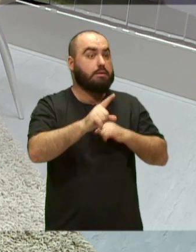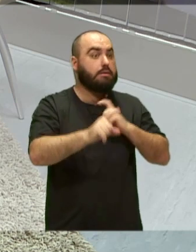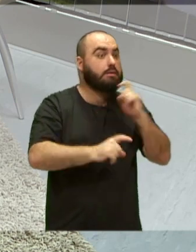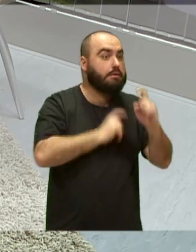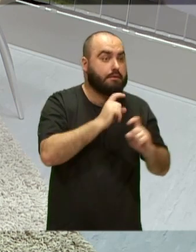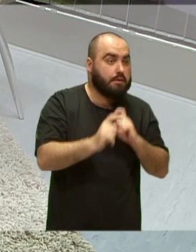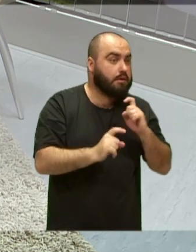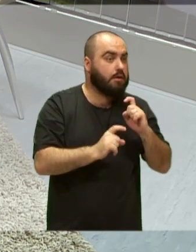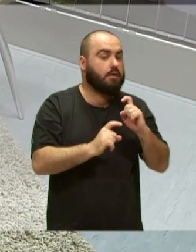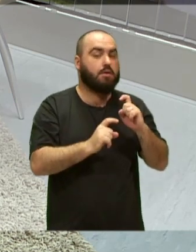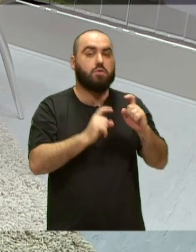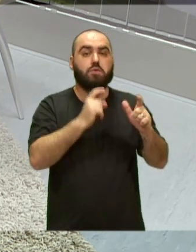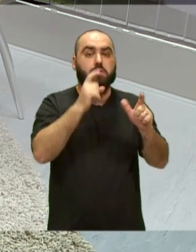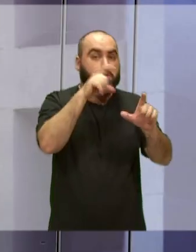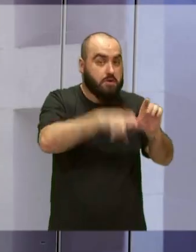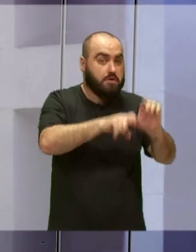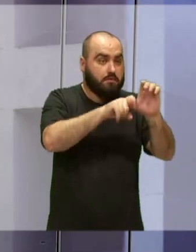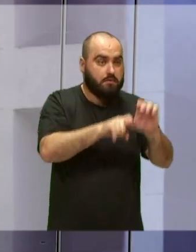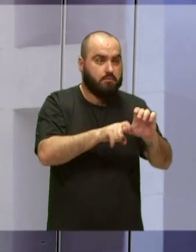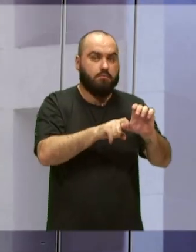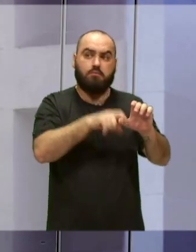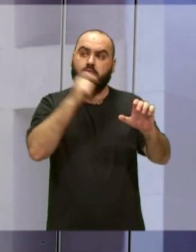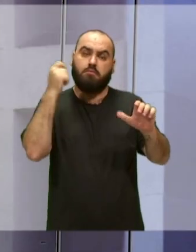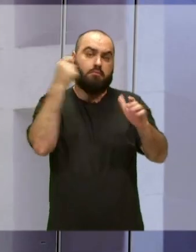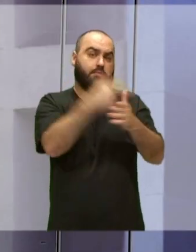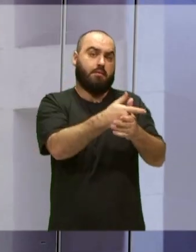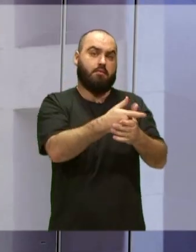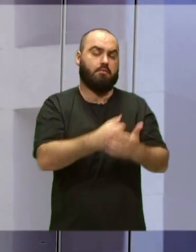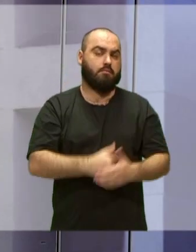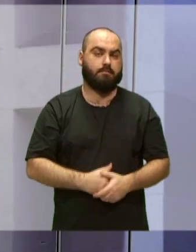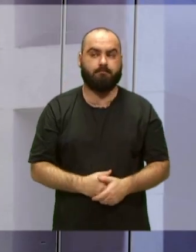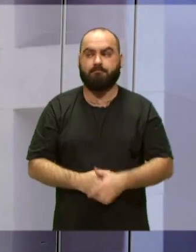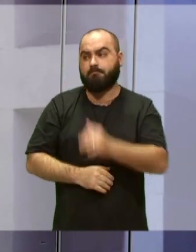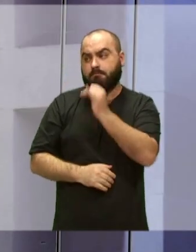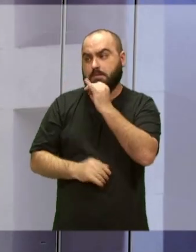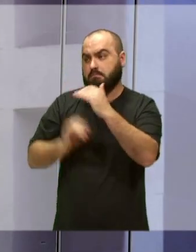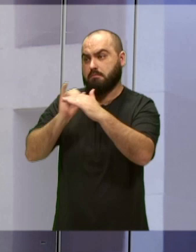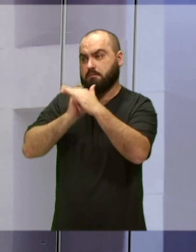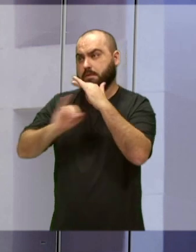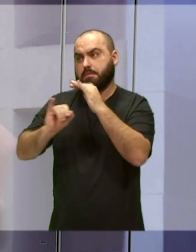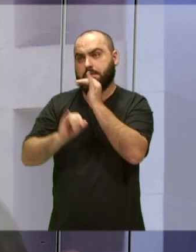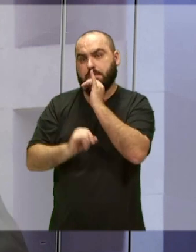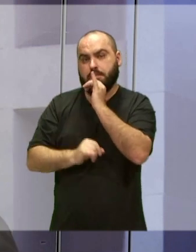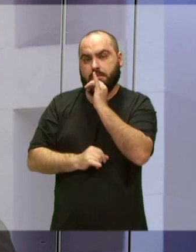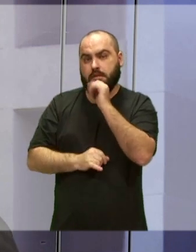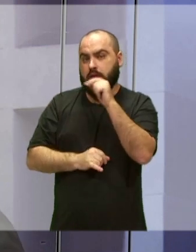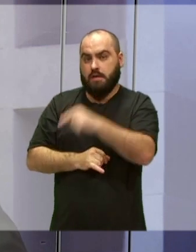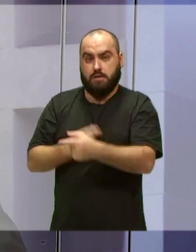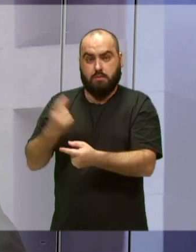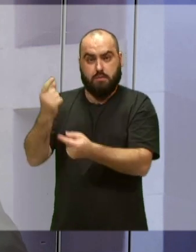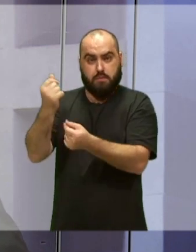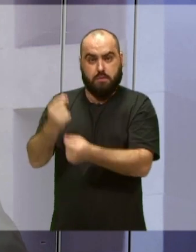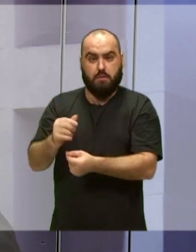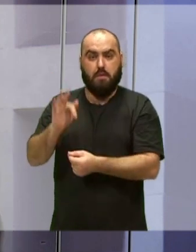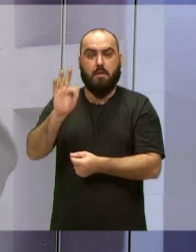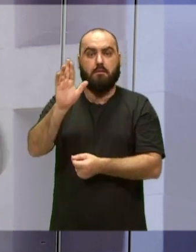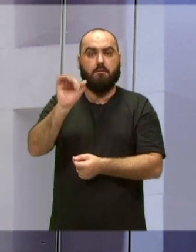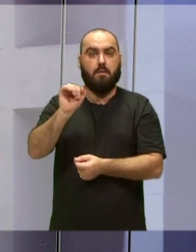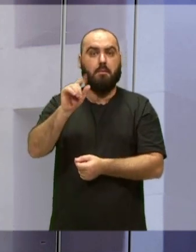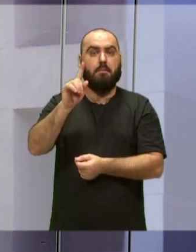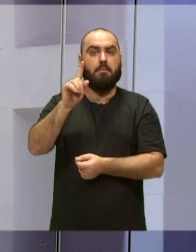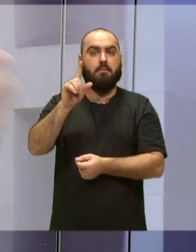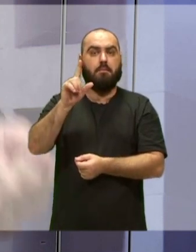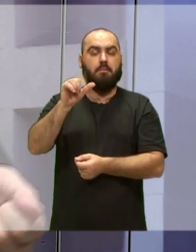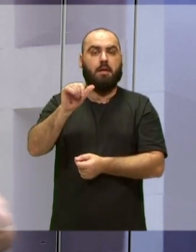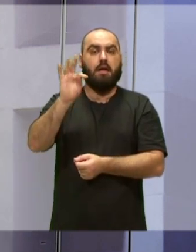financiar não eu eu Ah claro Ah um investimento Como foi esse tão grande que foi o o f Plata